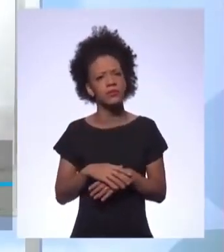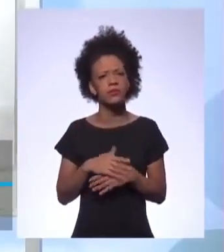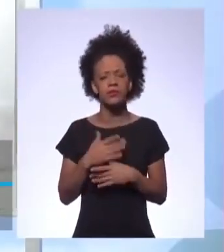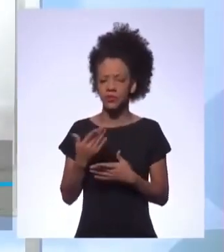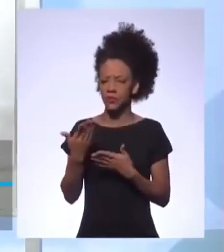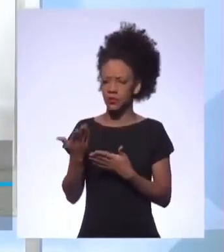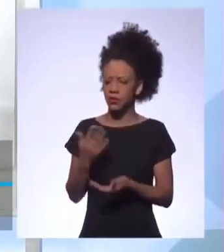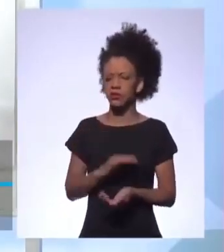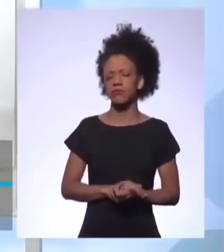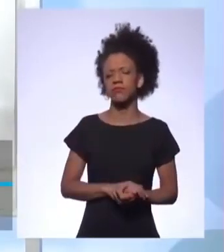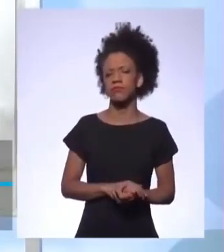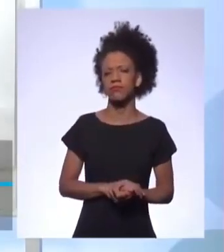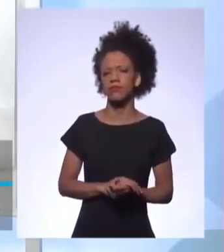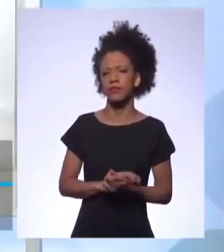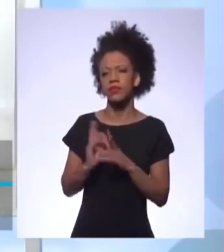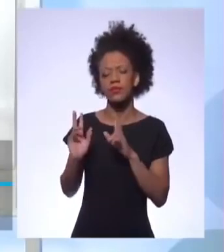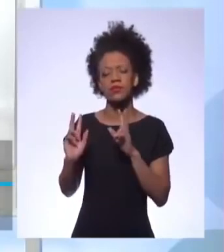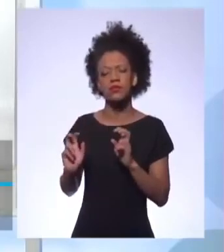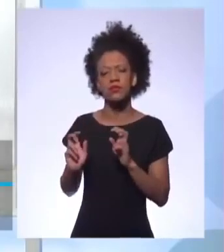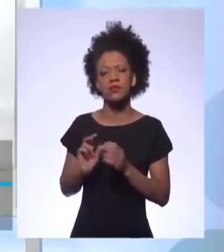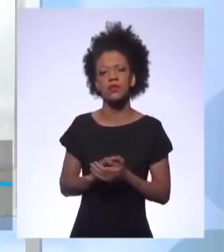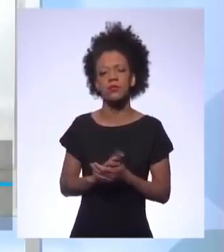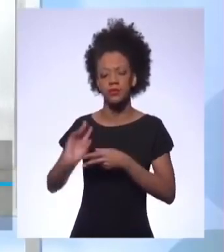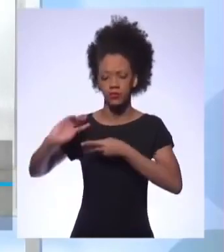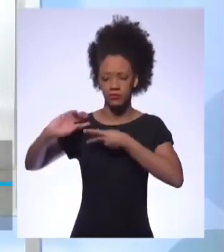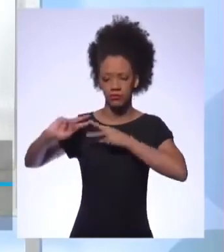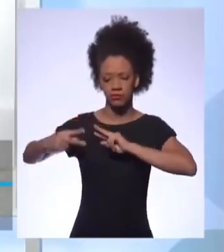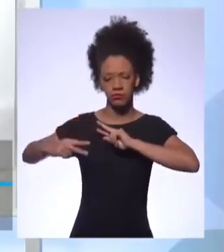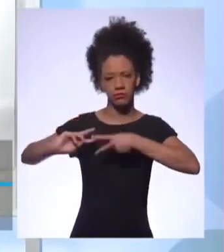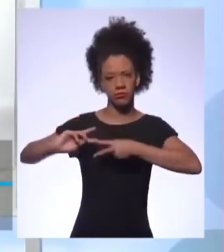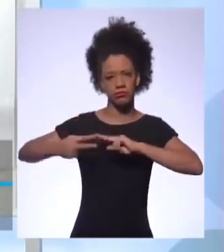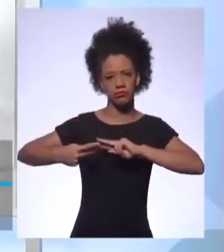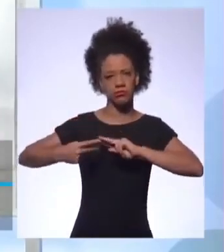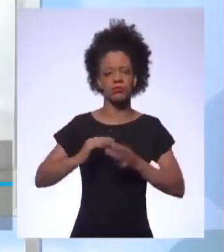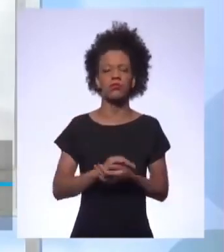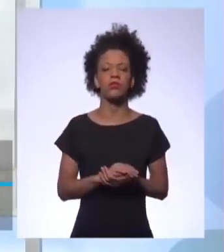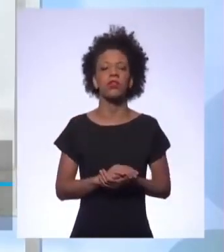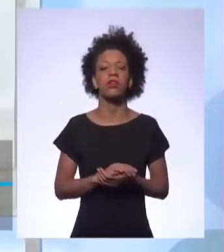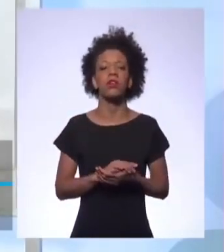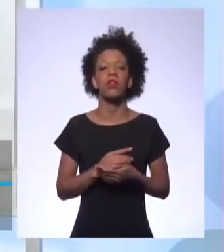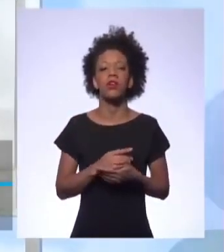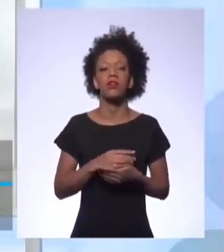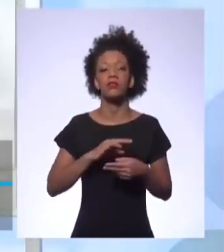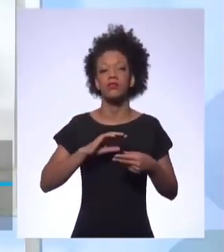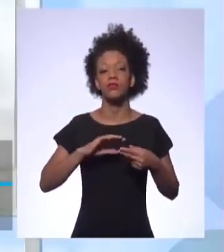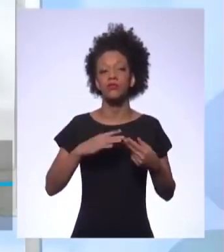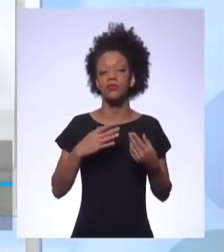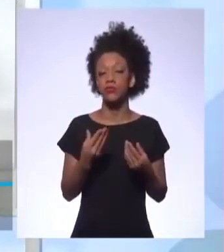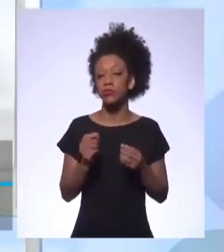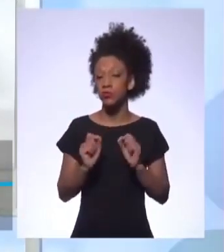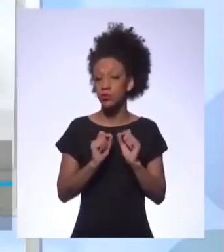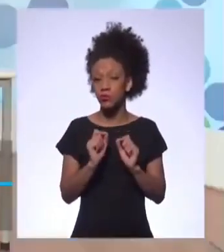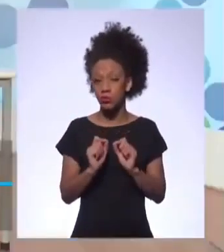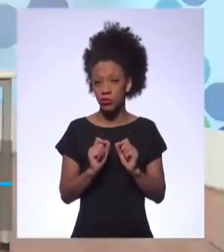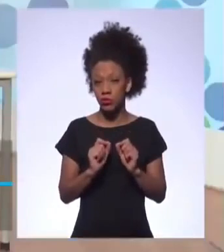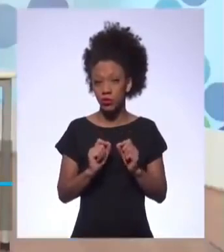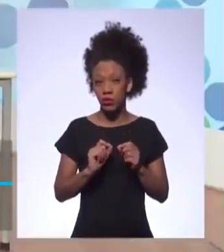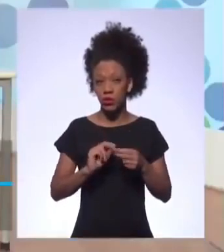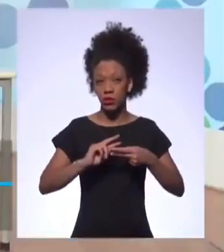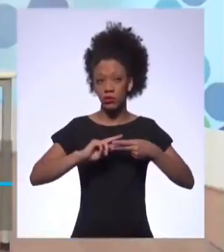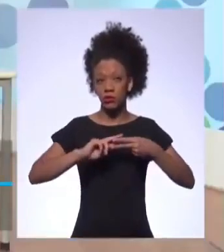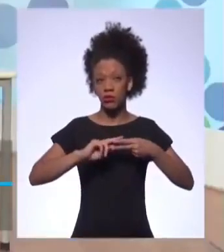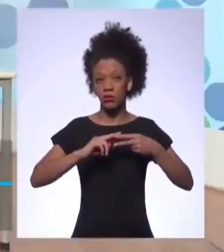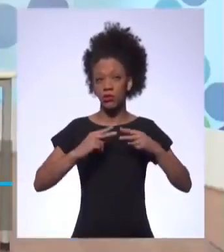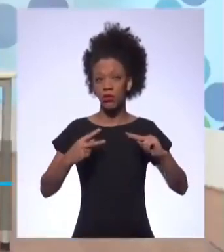questão de herança genética, ele estava falando do cromossomo espelho, né, Ed? Não, mas